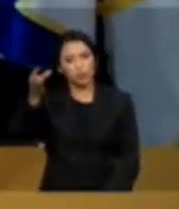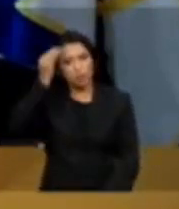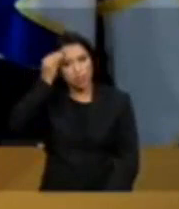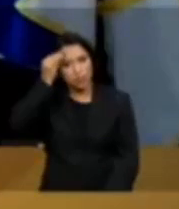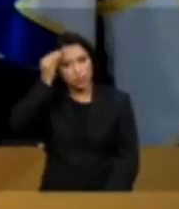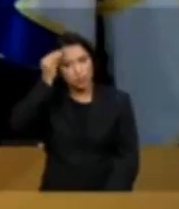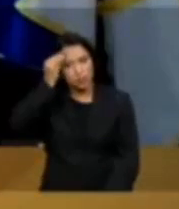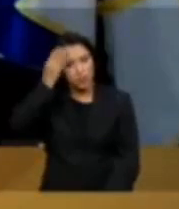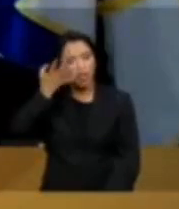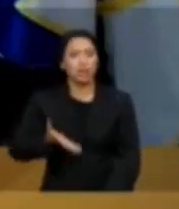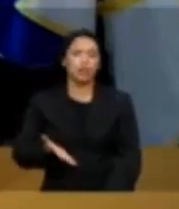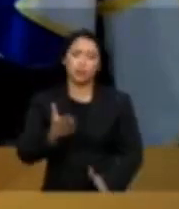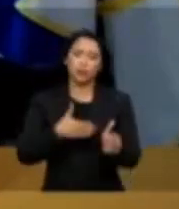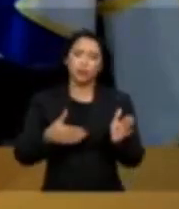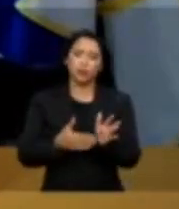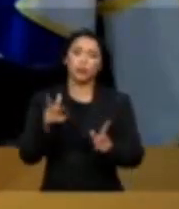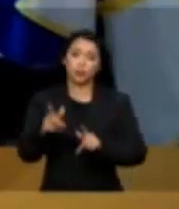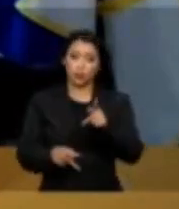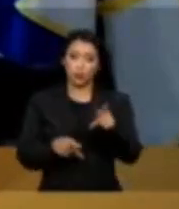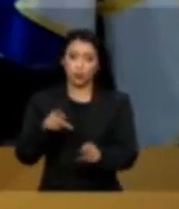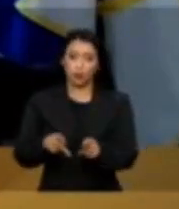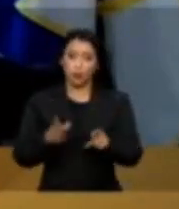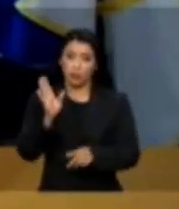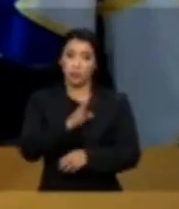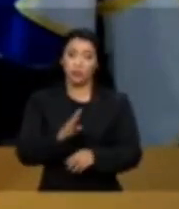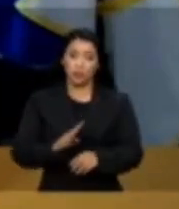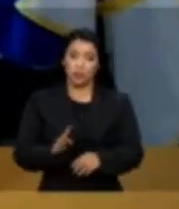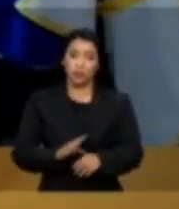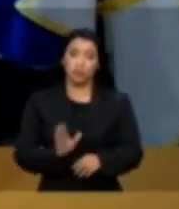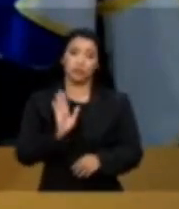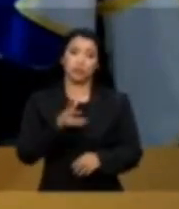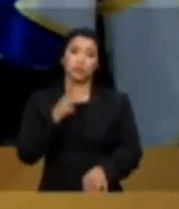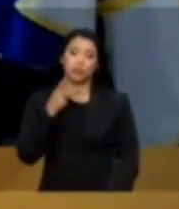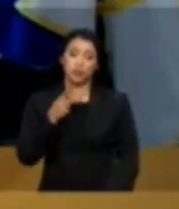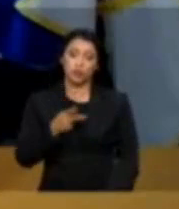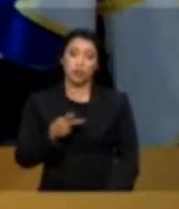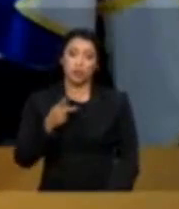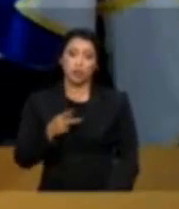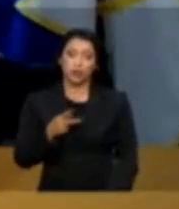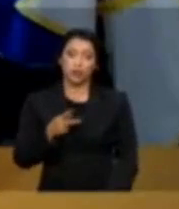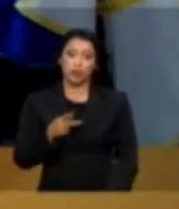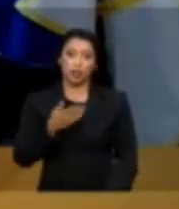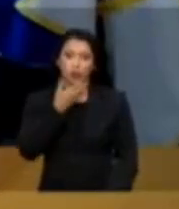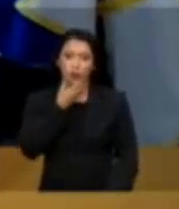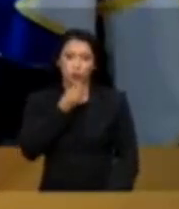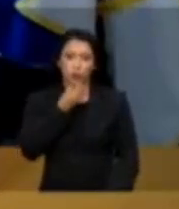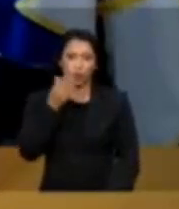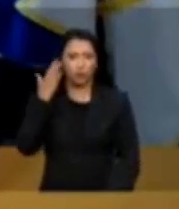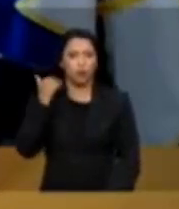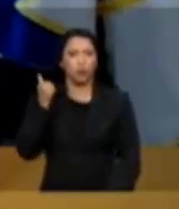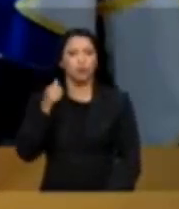permeável a todo o povo brasileiro, na medida em que, como diria Haberley, somos